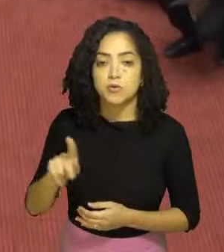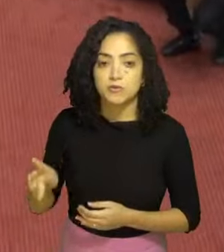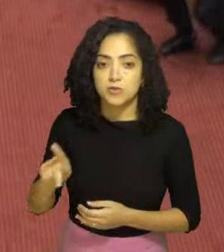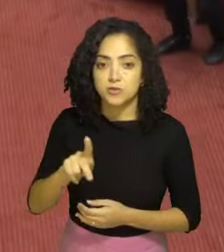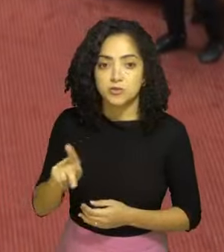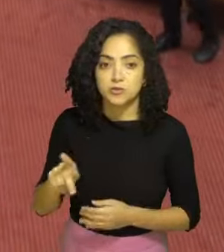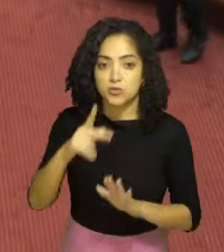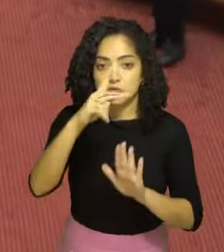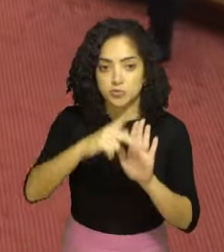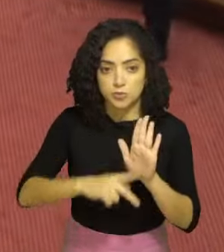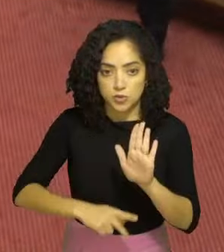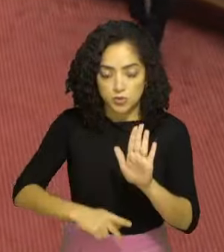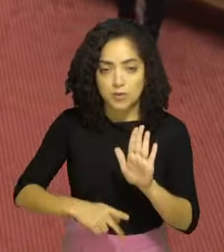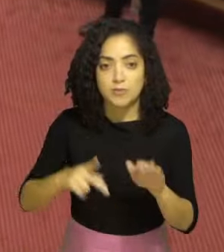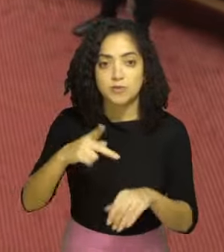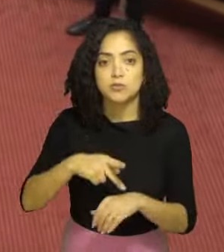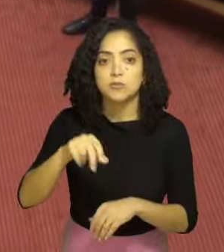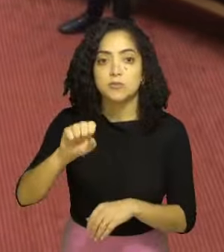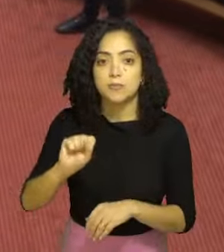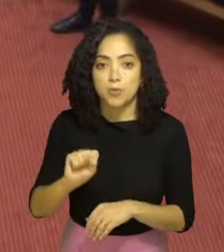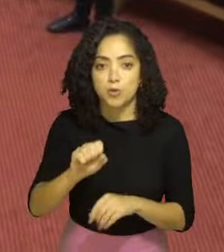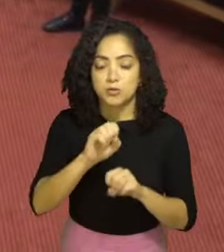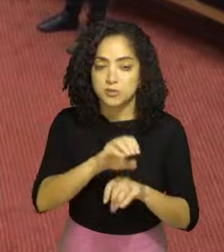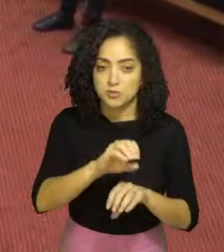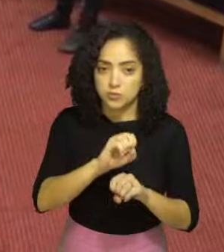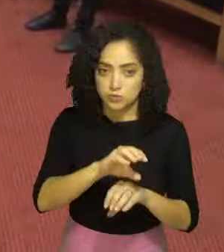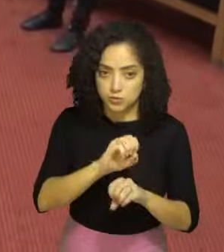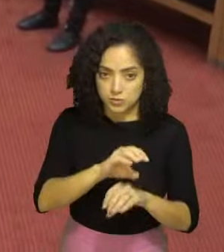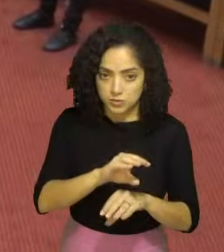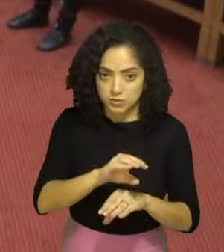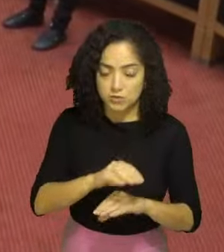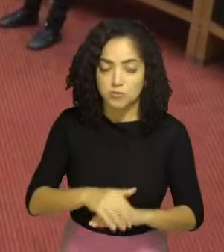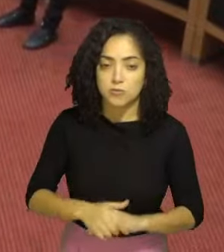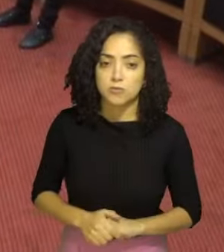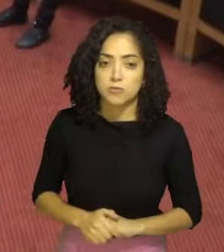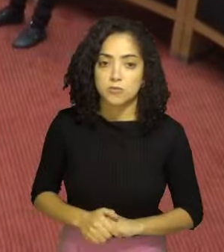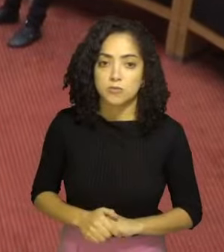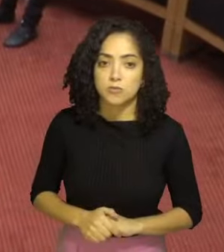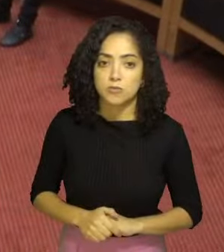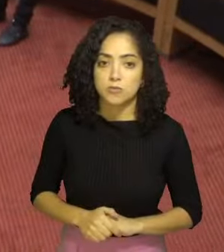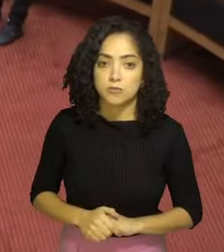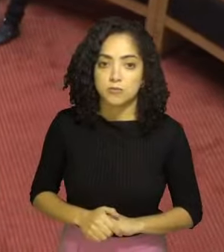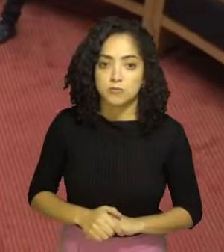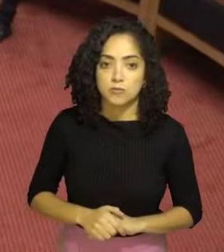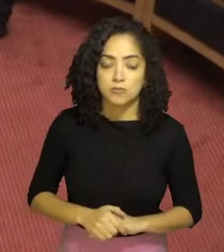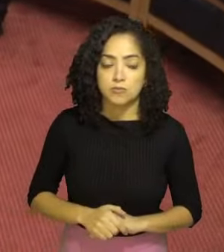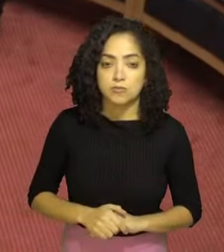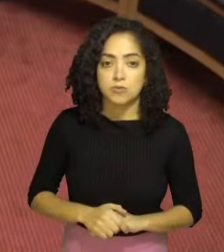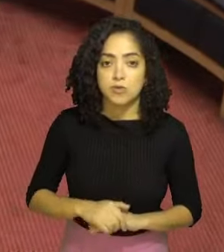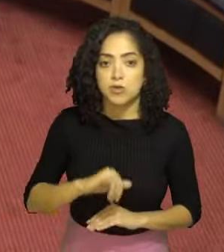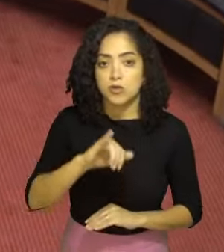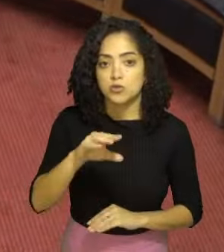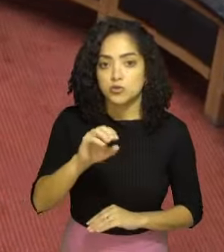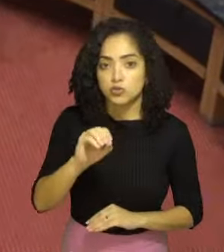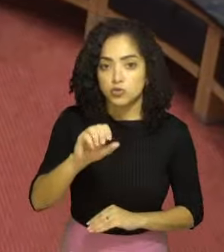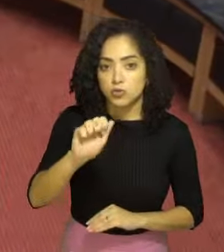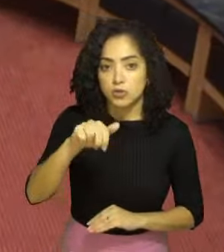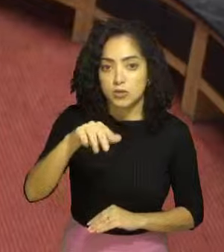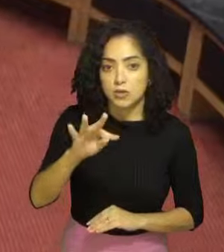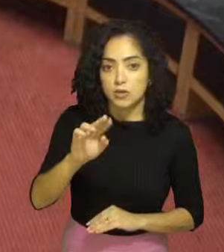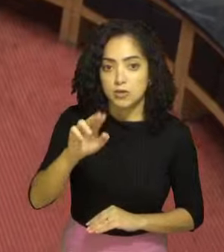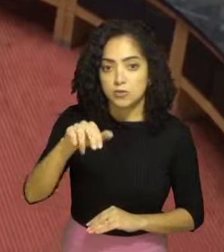de Pós-Graduação em Educação da Universidade do Planalto Serrano, doutora Jo Antunes, neste ato